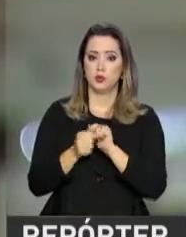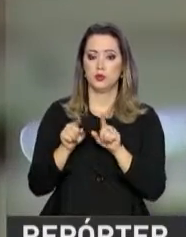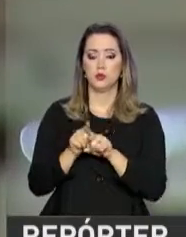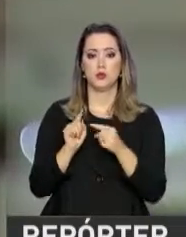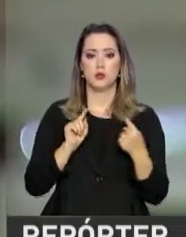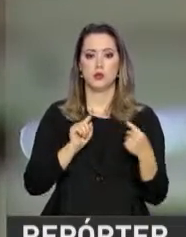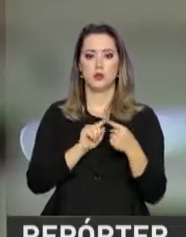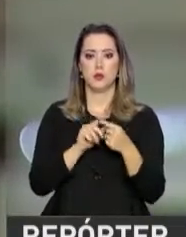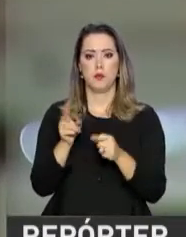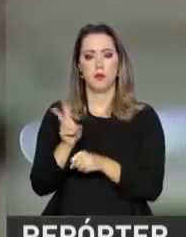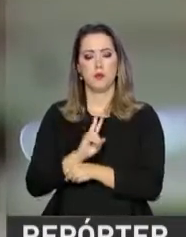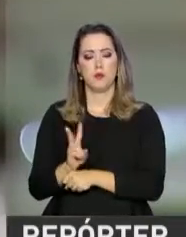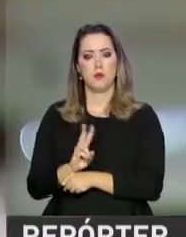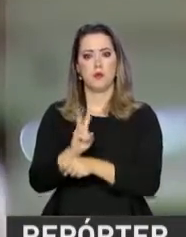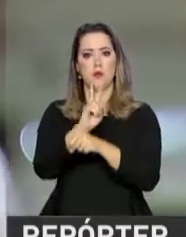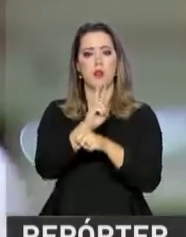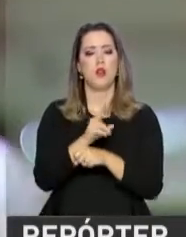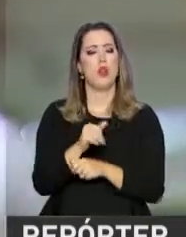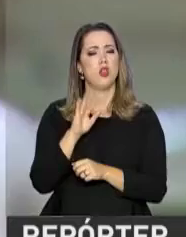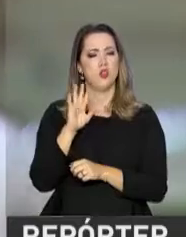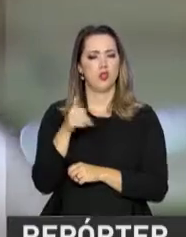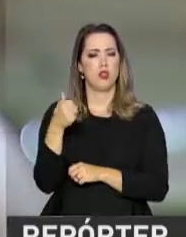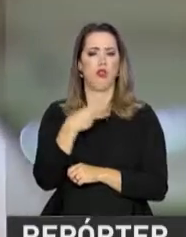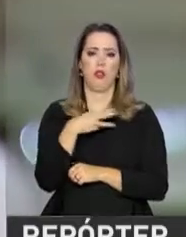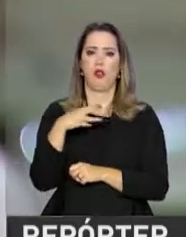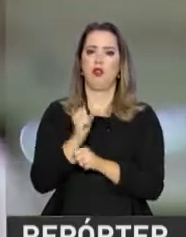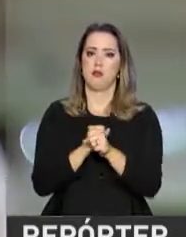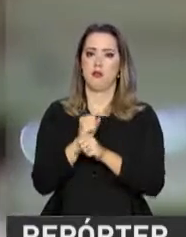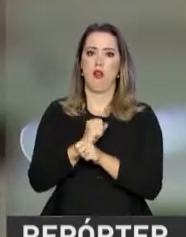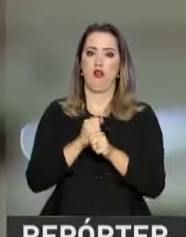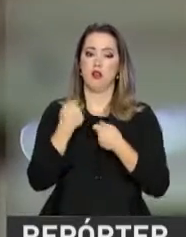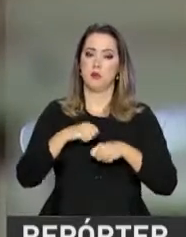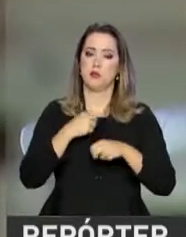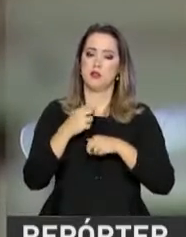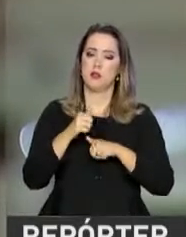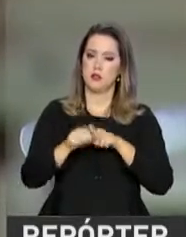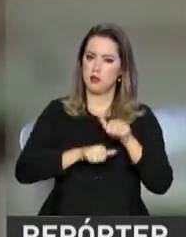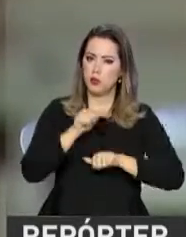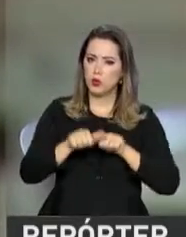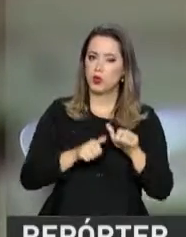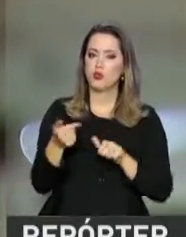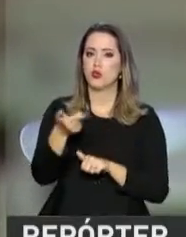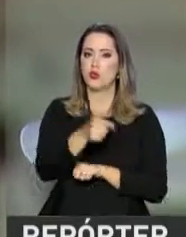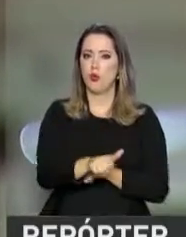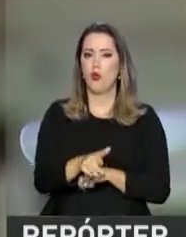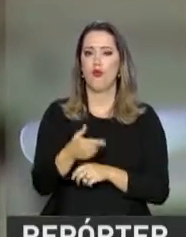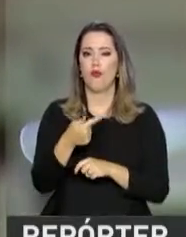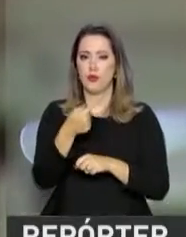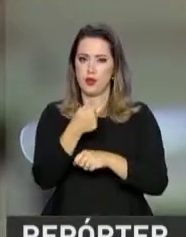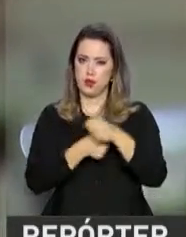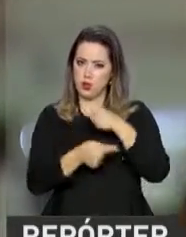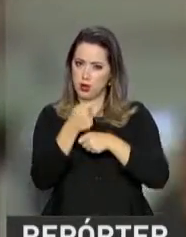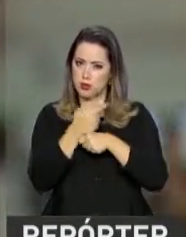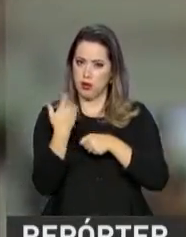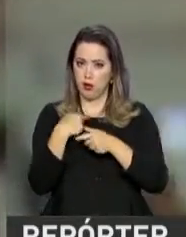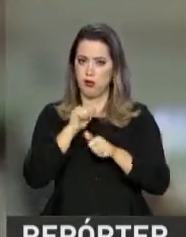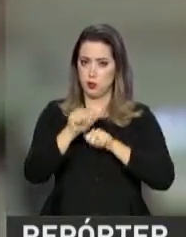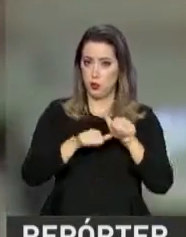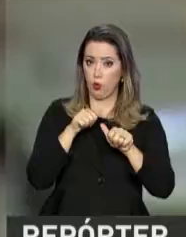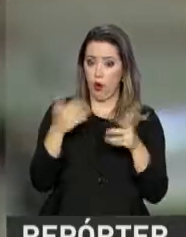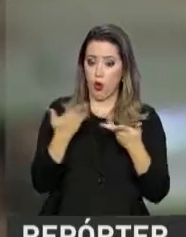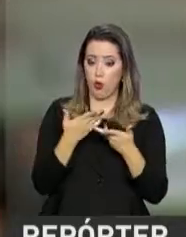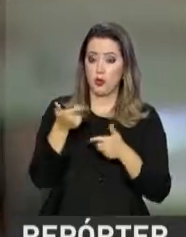objeto de uma revisão prova tem 13 anos e teve uma revisão há sete anos atrás e está no momento de teu